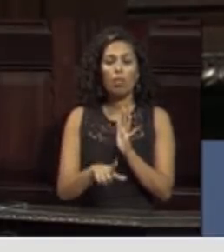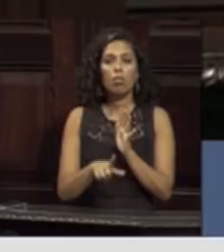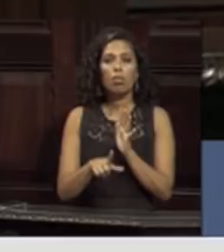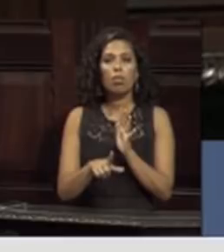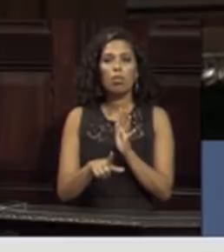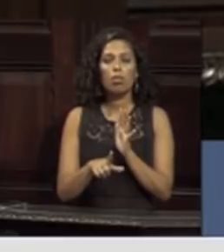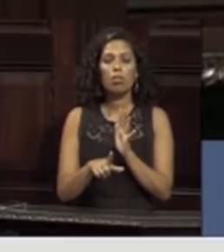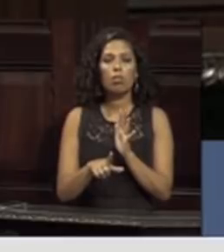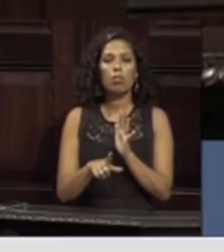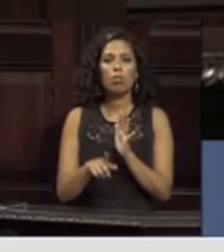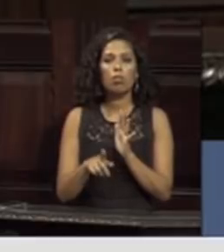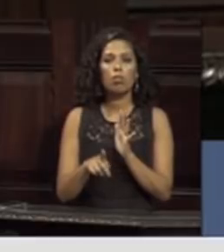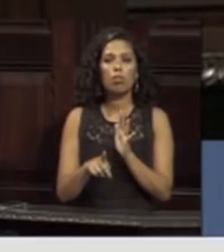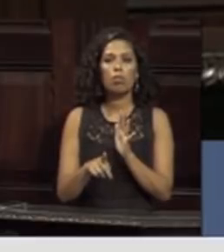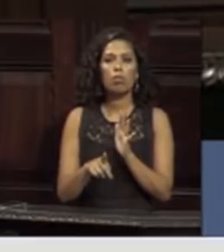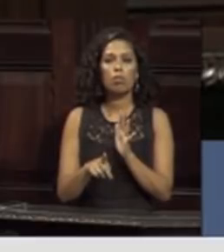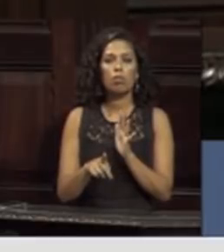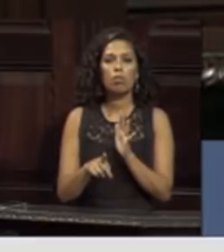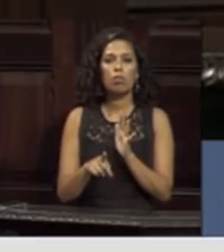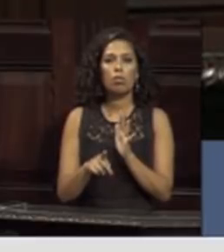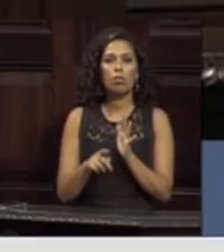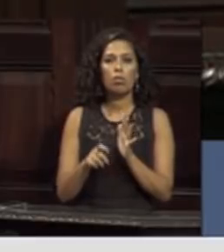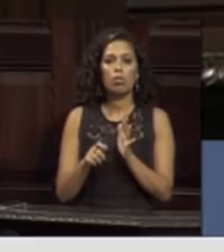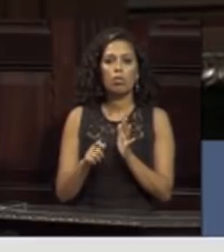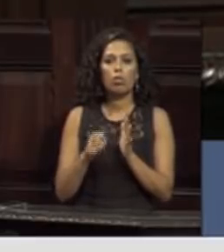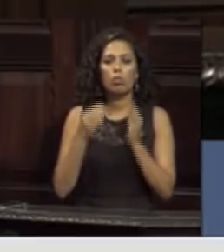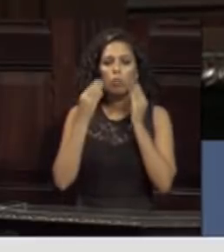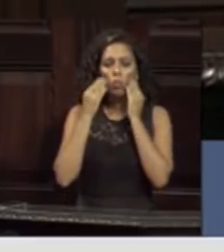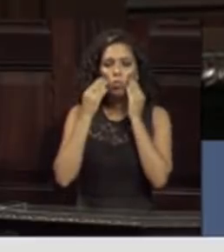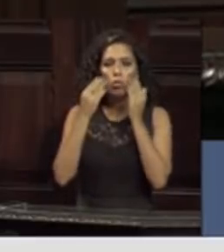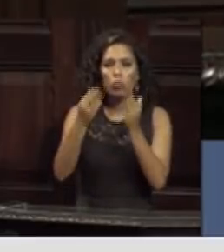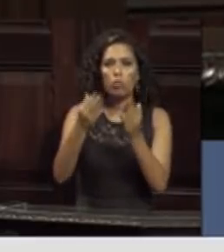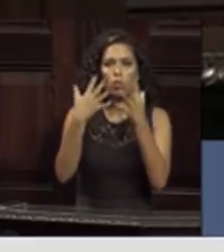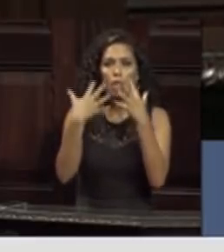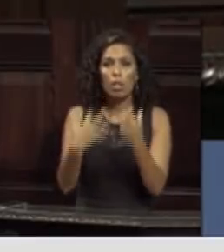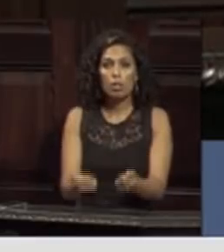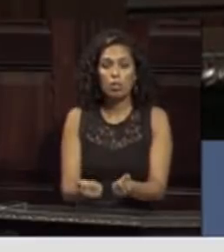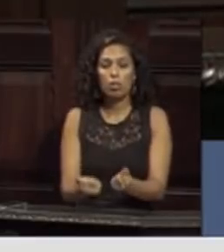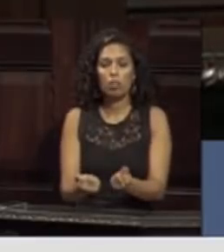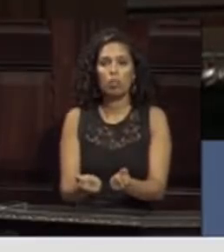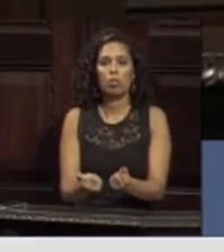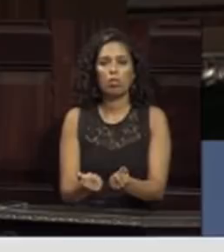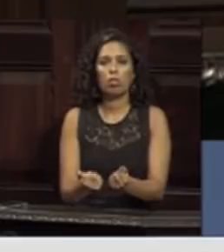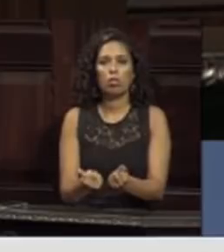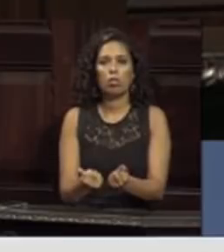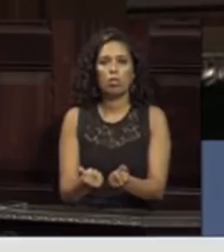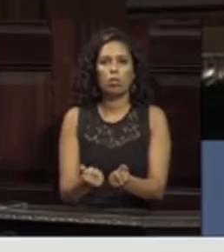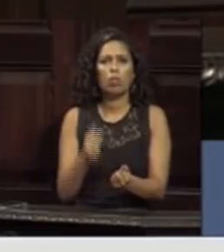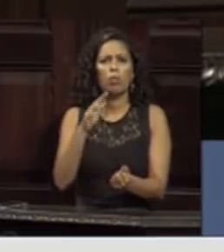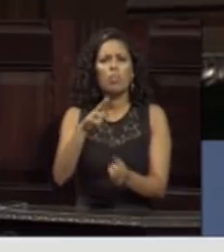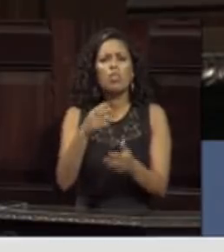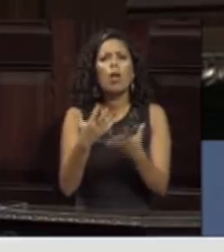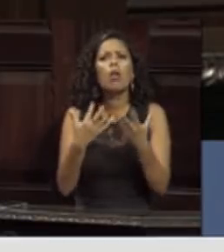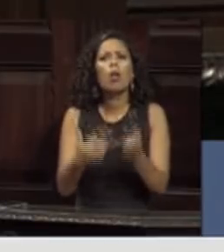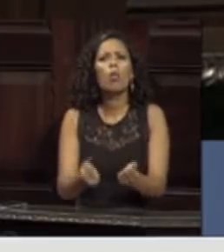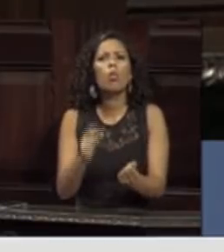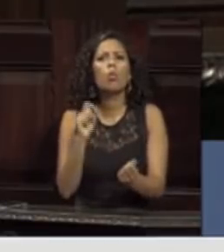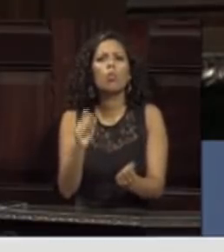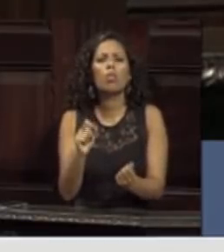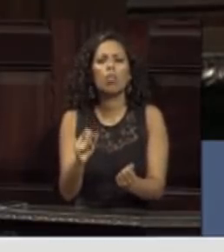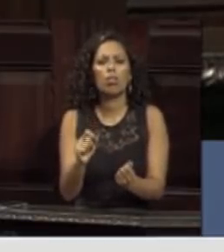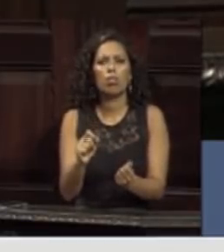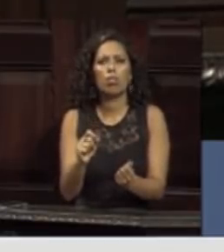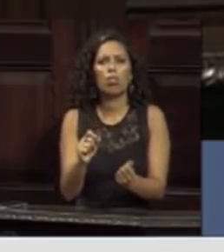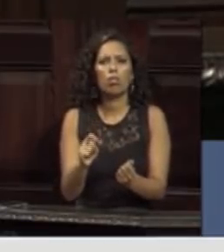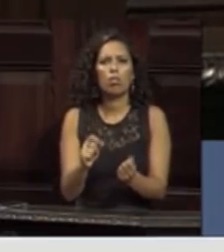simplesmente o seguinte: a autorização a que se refere o caput deste artigo fica condicionado